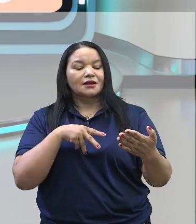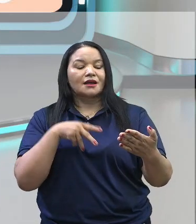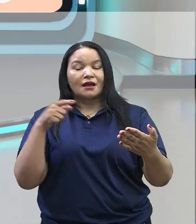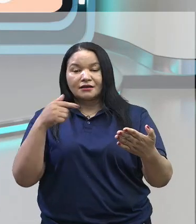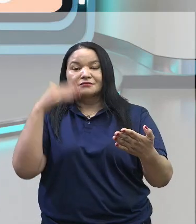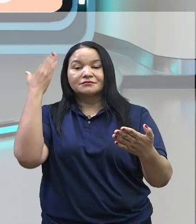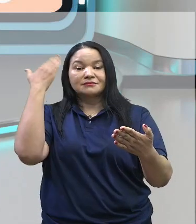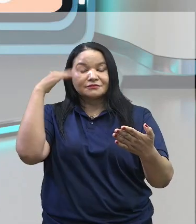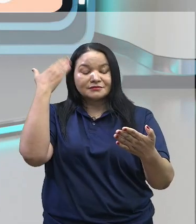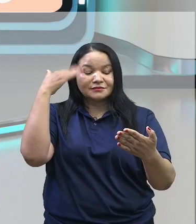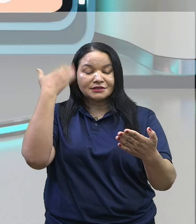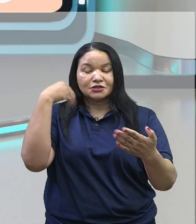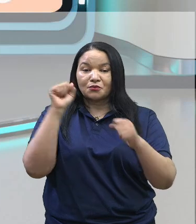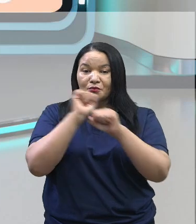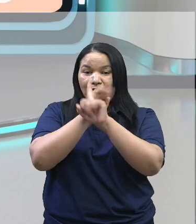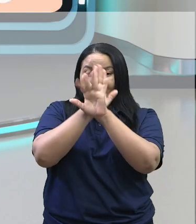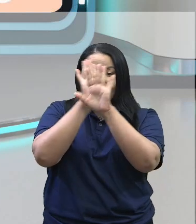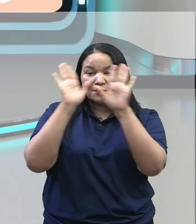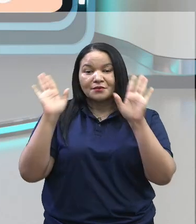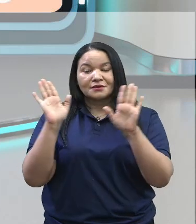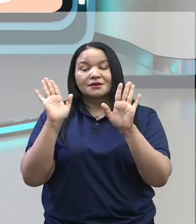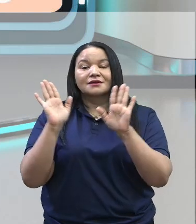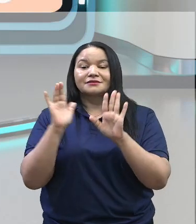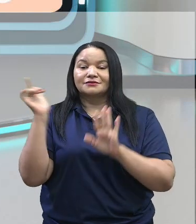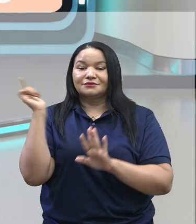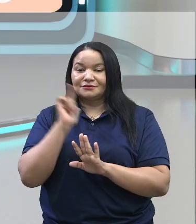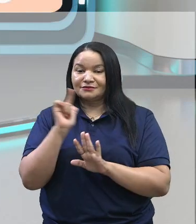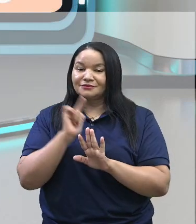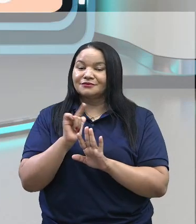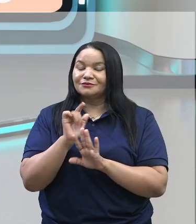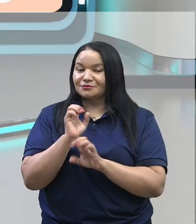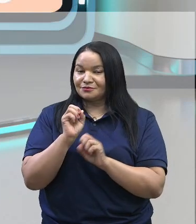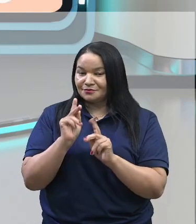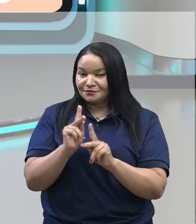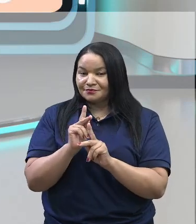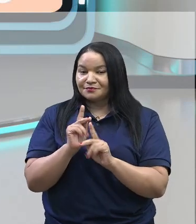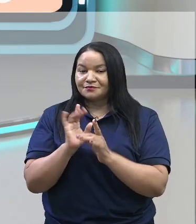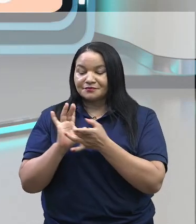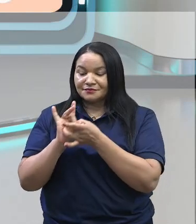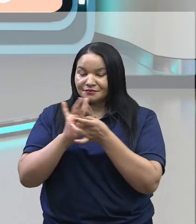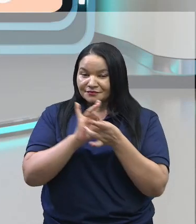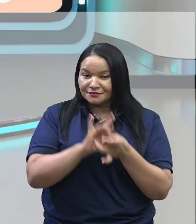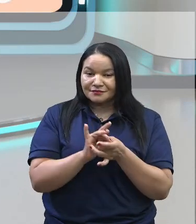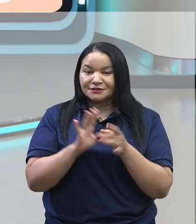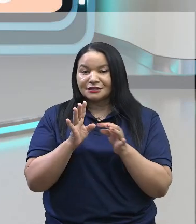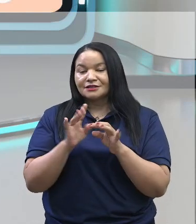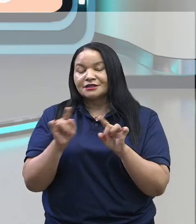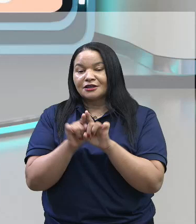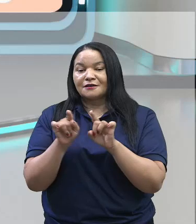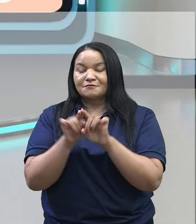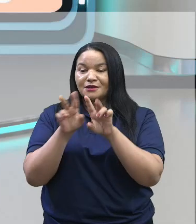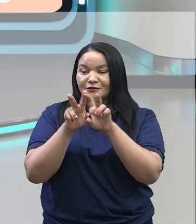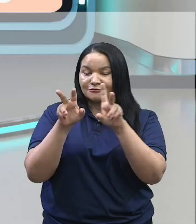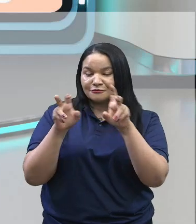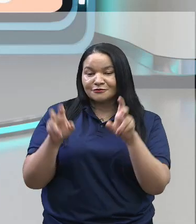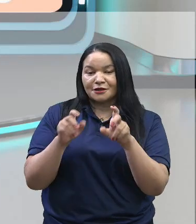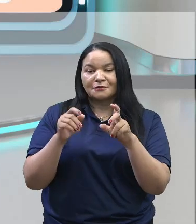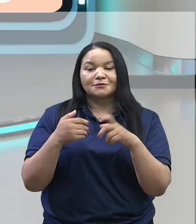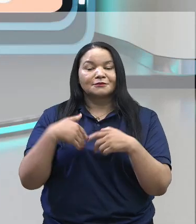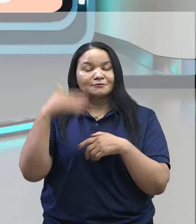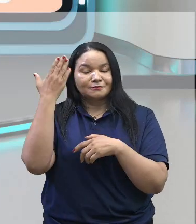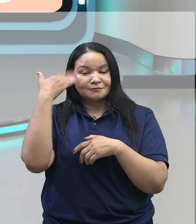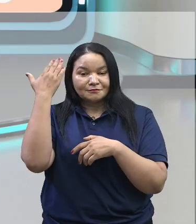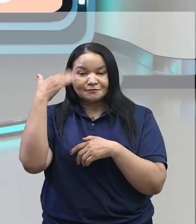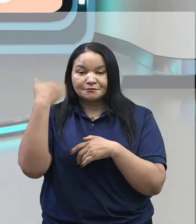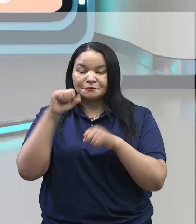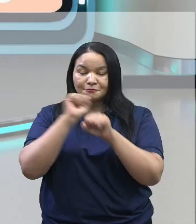possa ter uma clareza na contextualização aí da temática que é